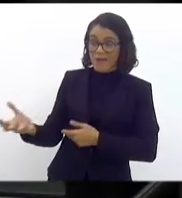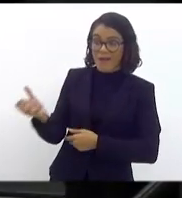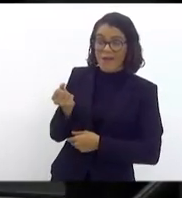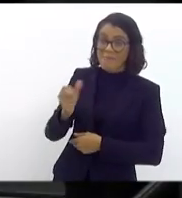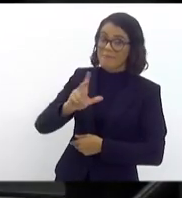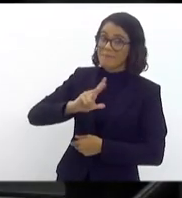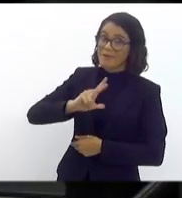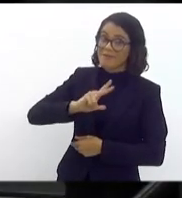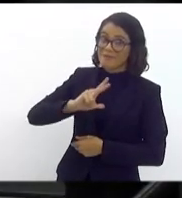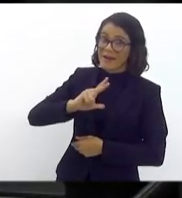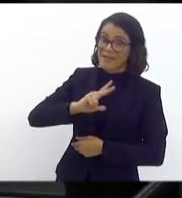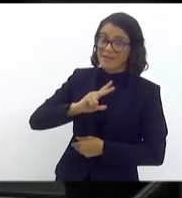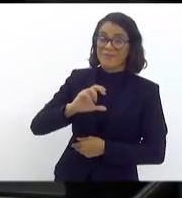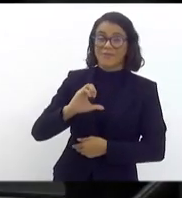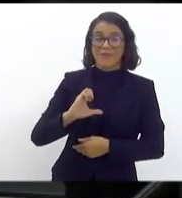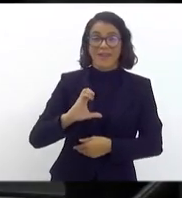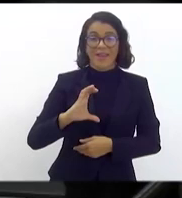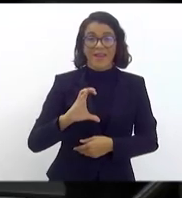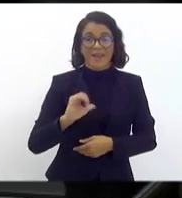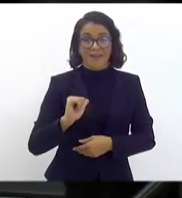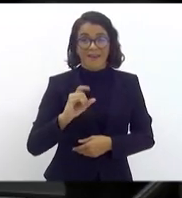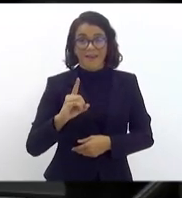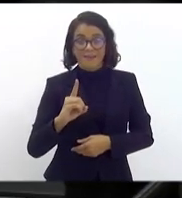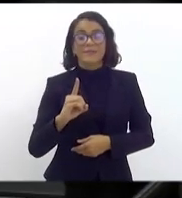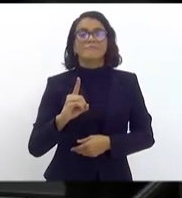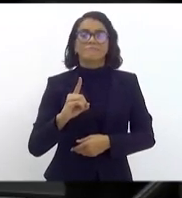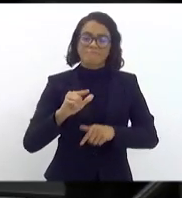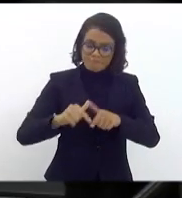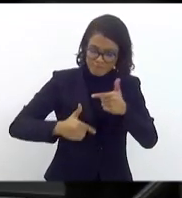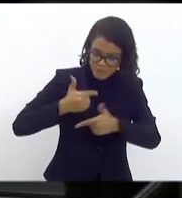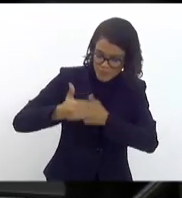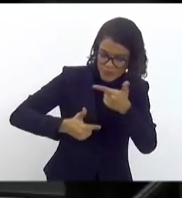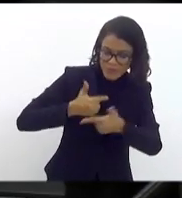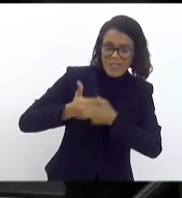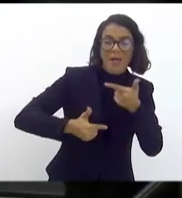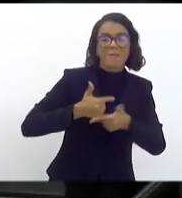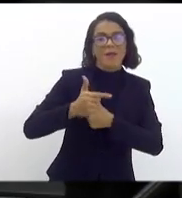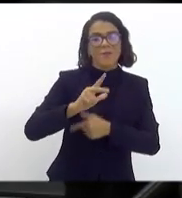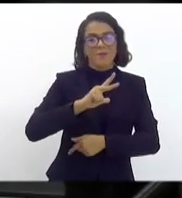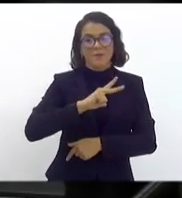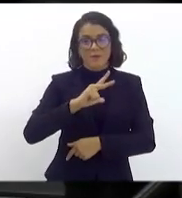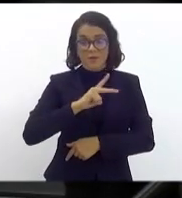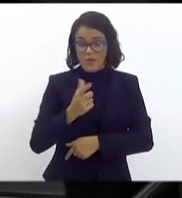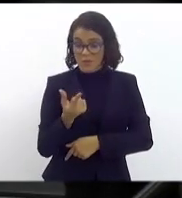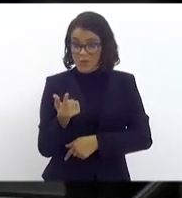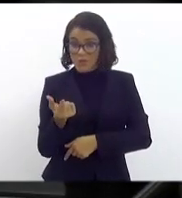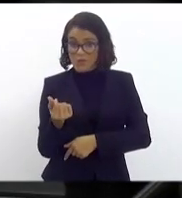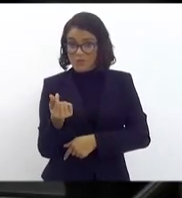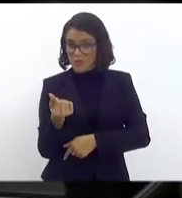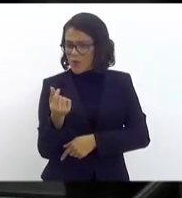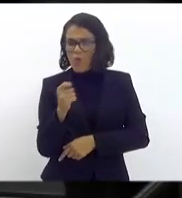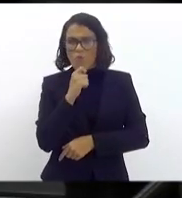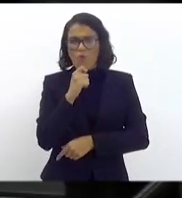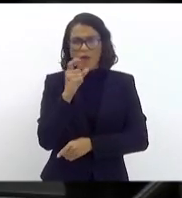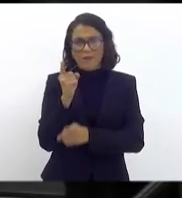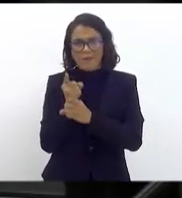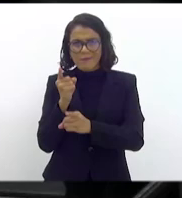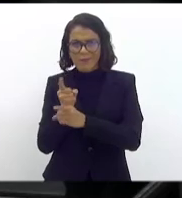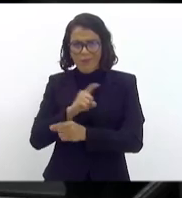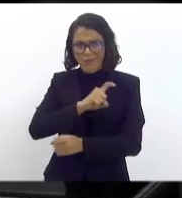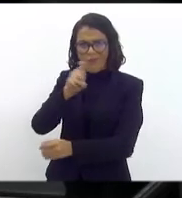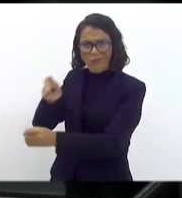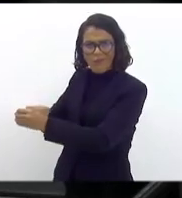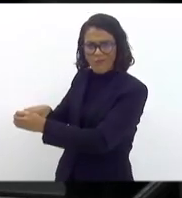privada. O ECAD exerce uma atividade privada e os valores, eventualmente não identificados, não retornam para o poder